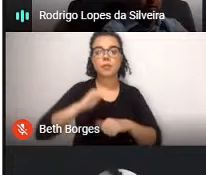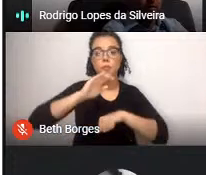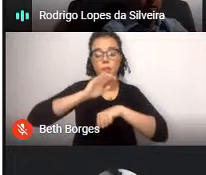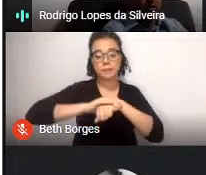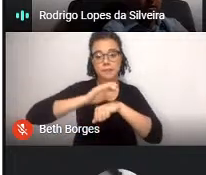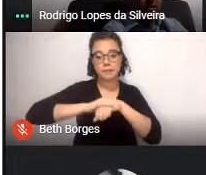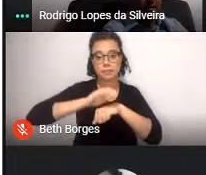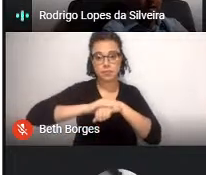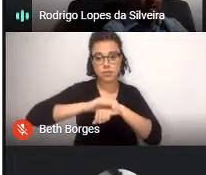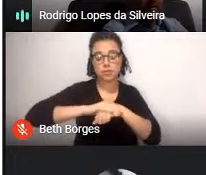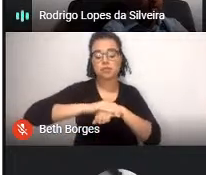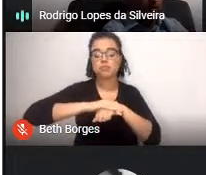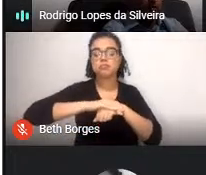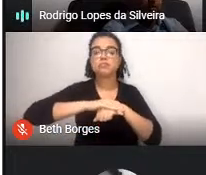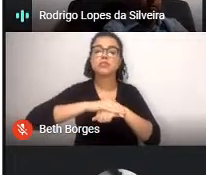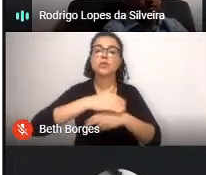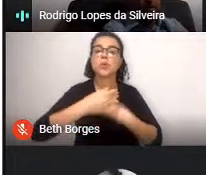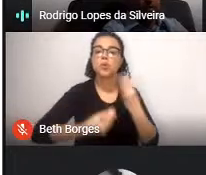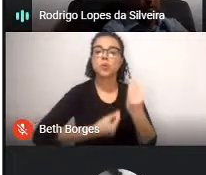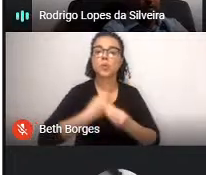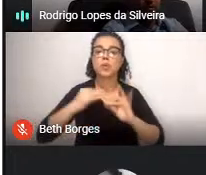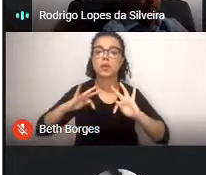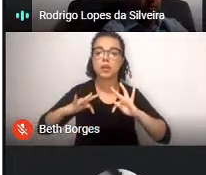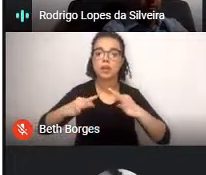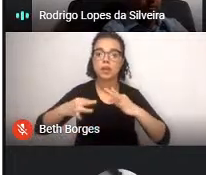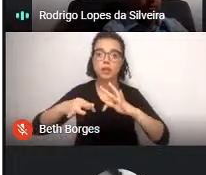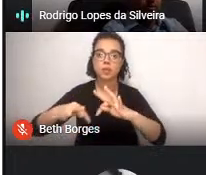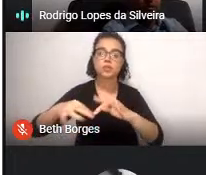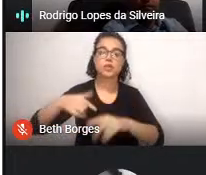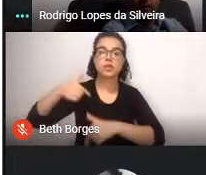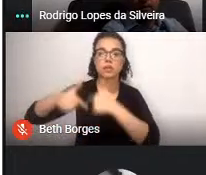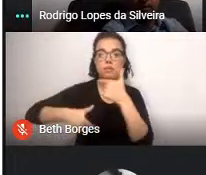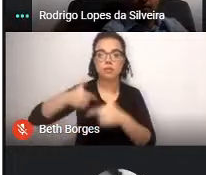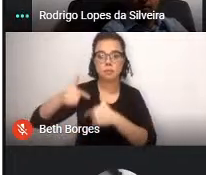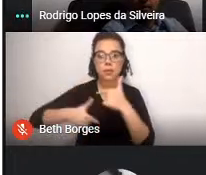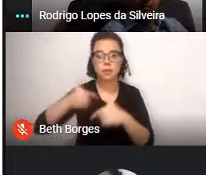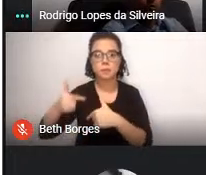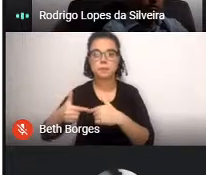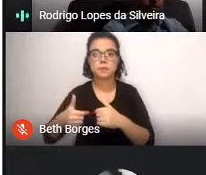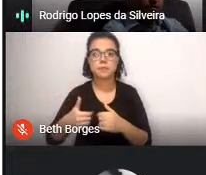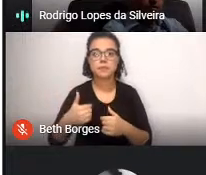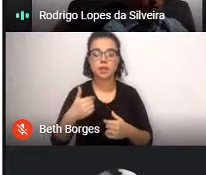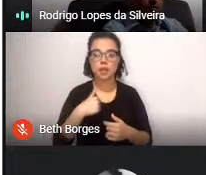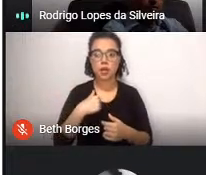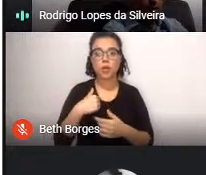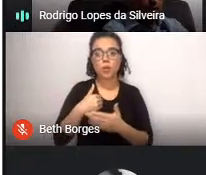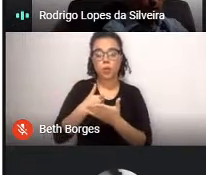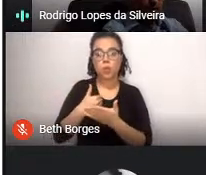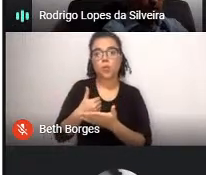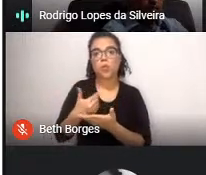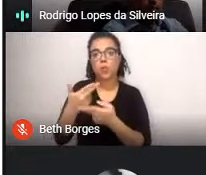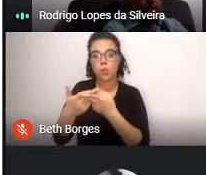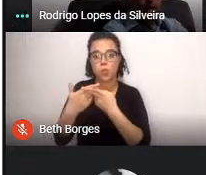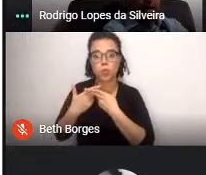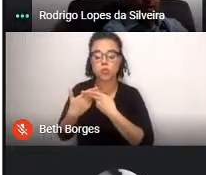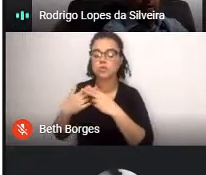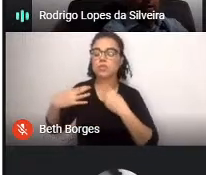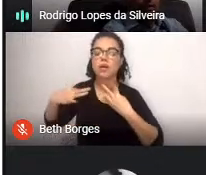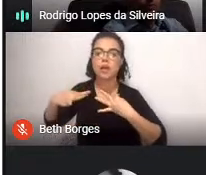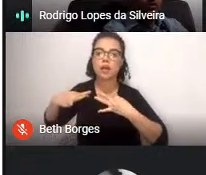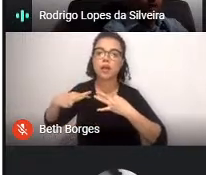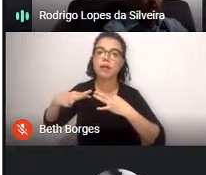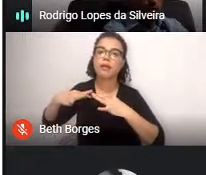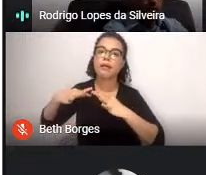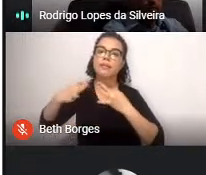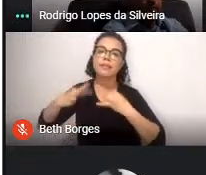a autonomia da tecnologia no nosso trabalho. Eu utilizo tecnologia do início do acompanhamento